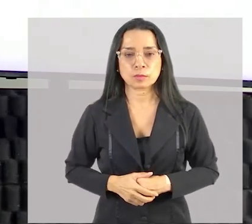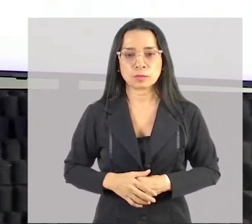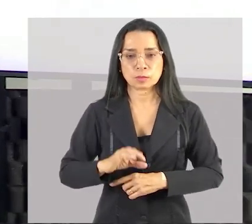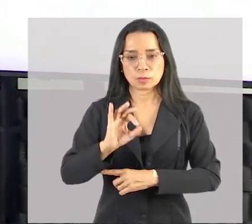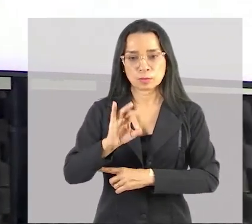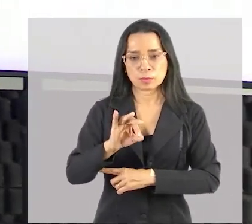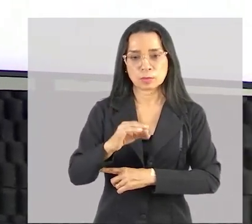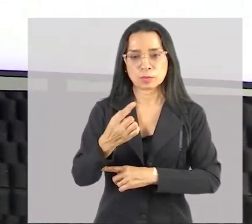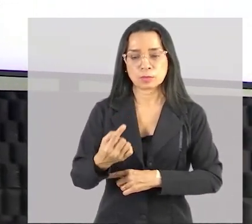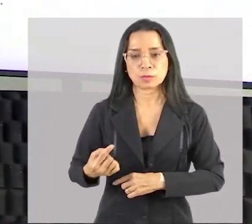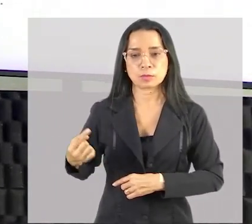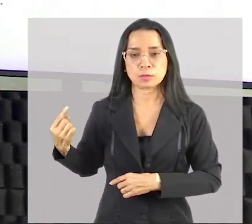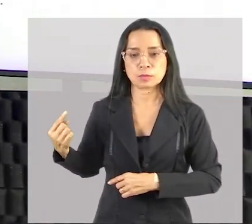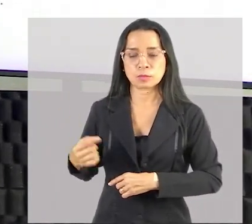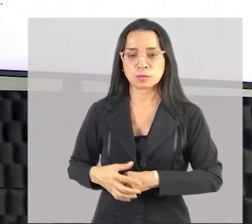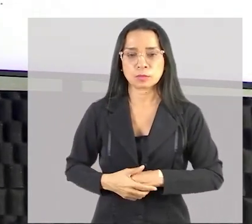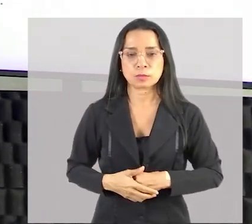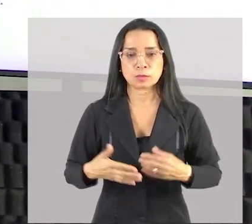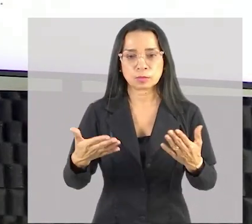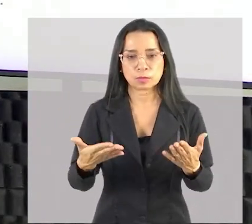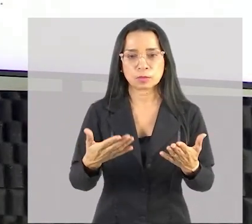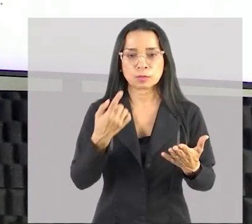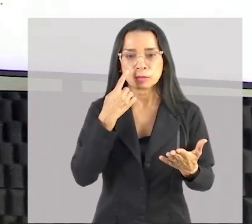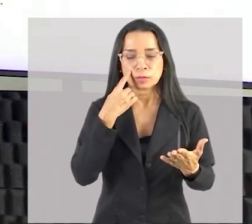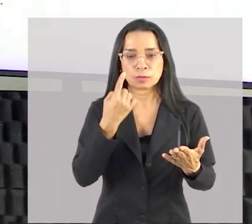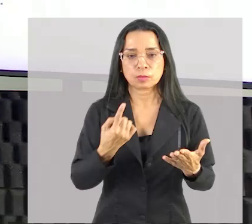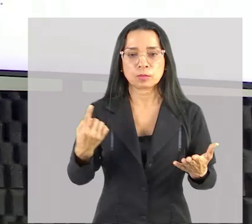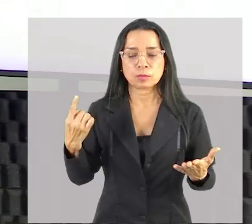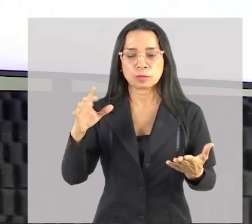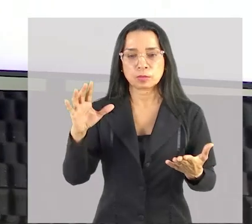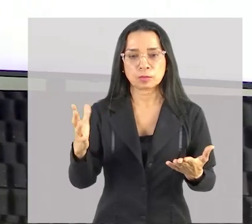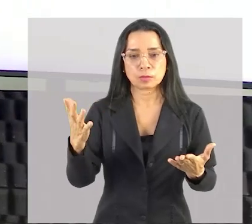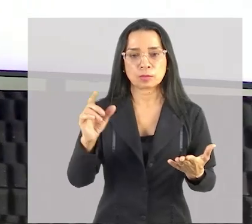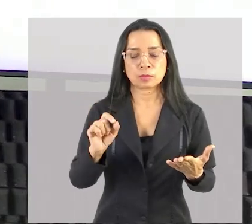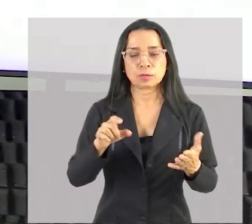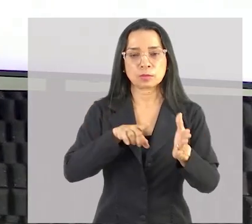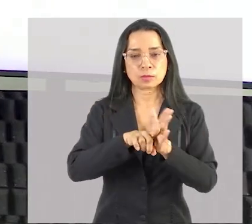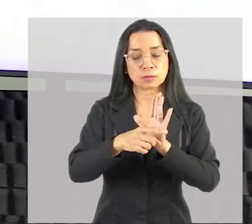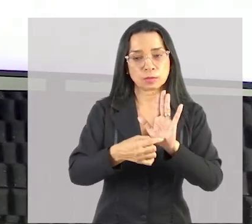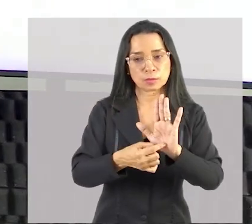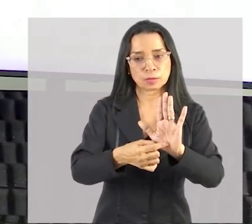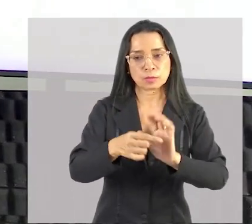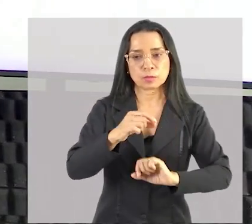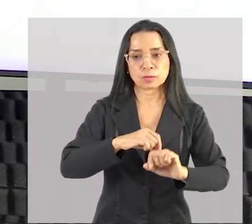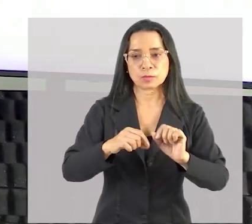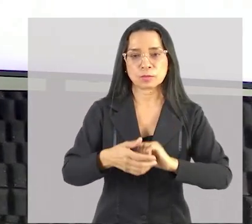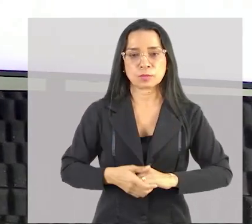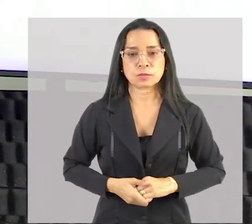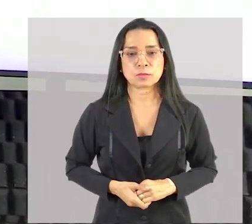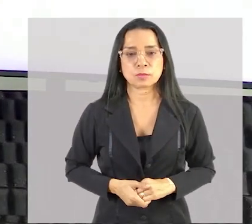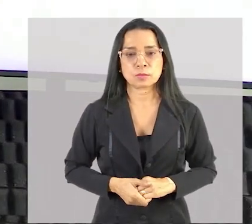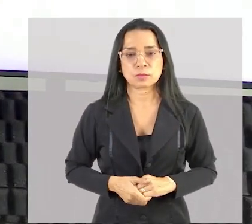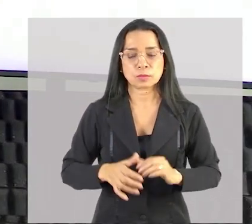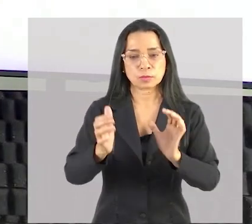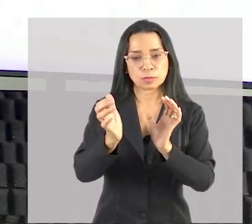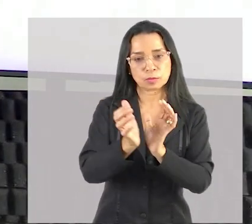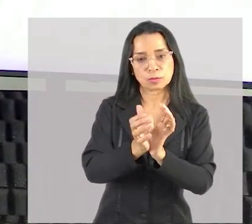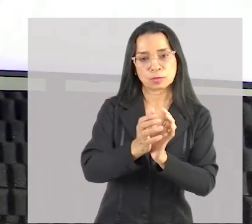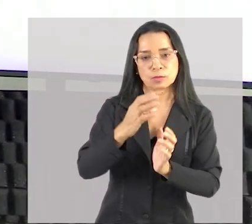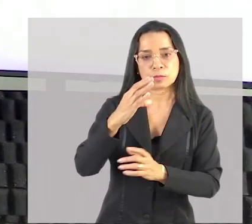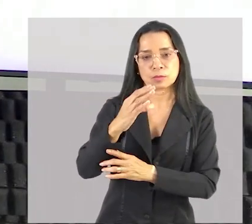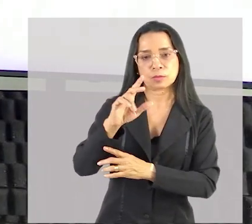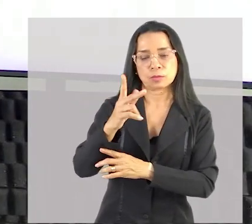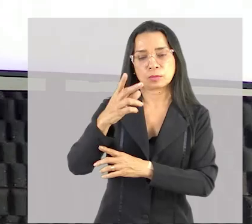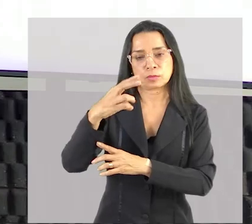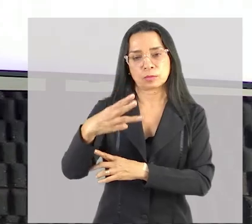Perfeito, né, galera? Agora, olha aquela situaçãozinha bem ali que a questão trouxe. Ele me deu um grupo